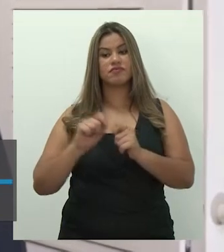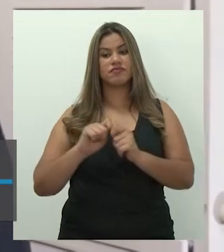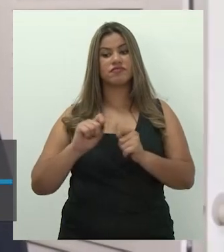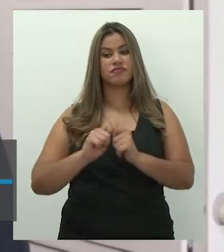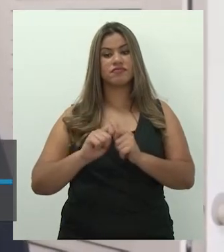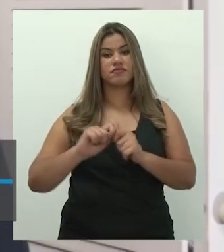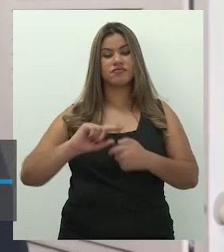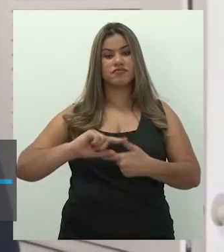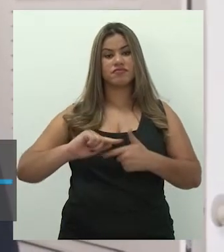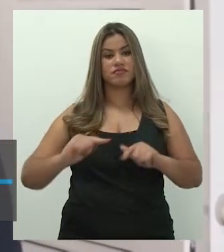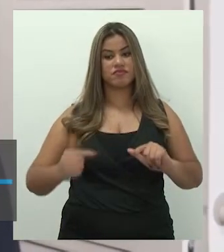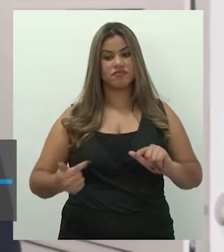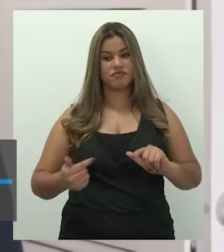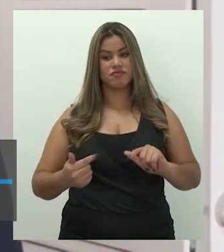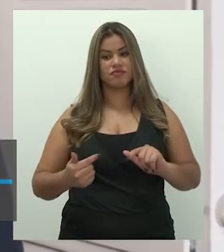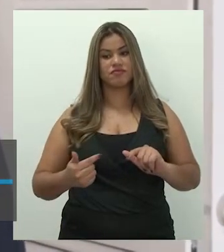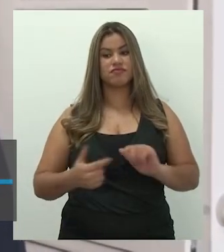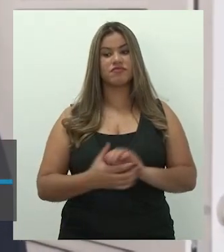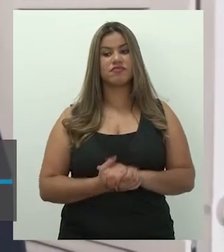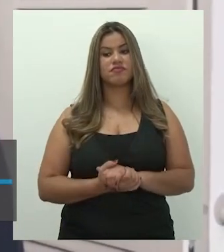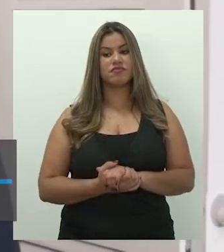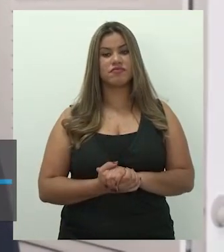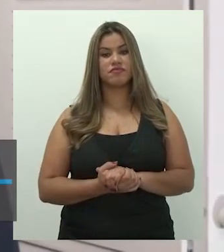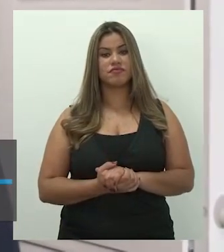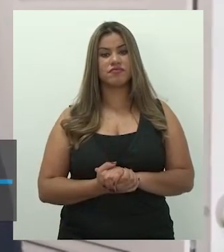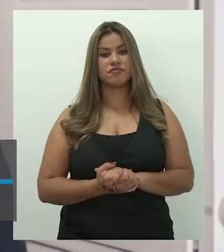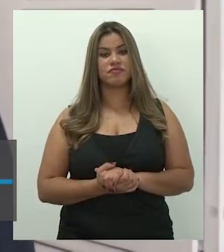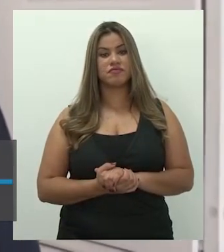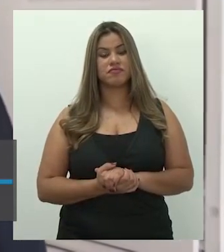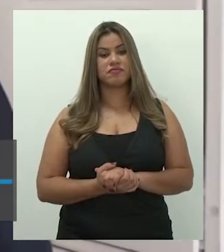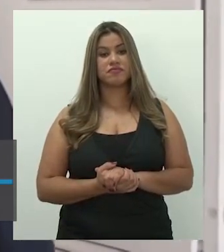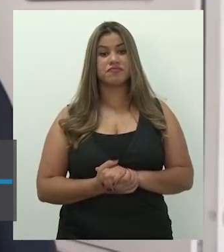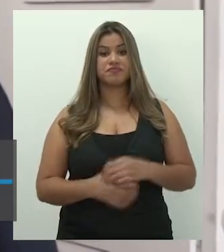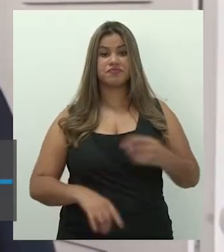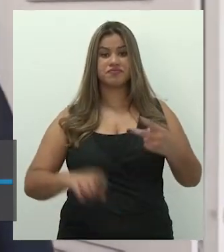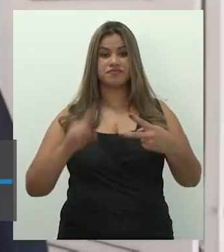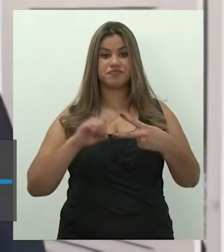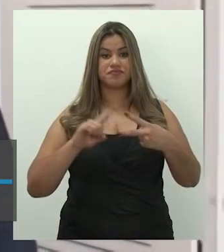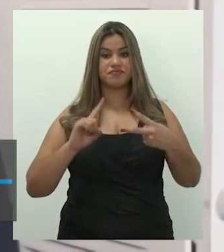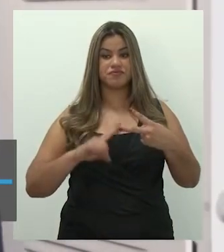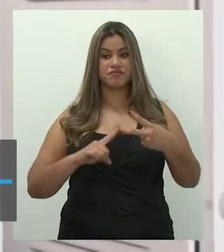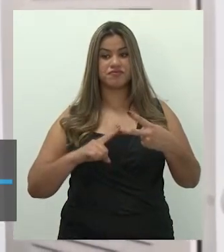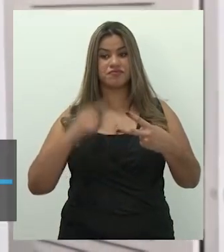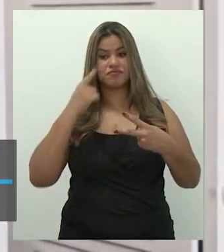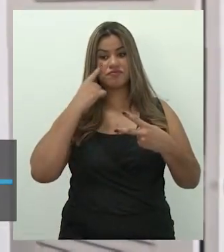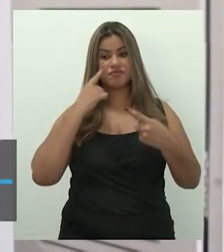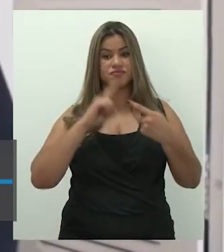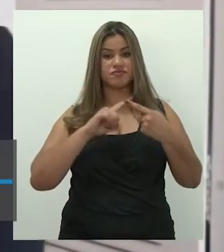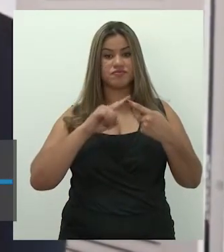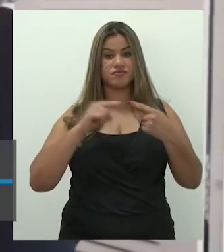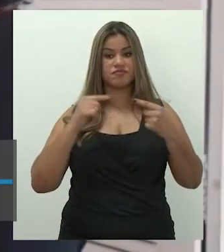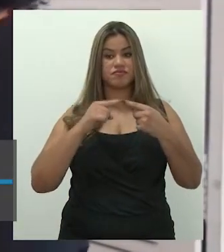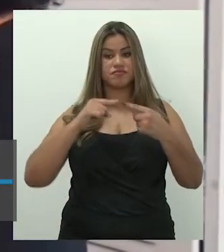geométrico. Faremos em 2 etapas. Na primeira etapa, teremos este resultado.